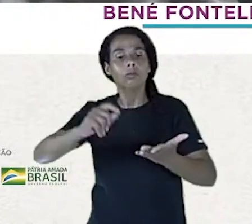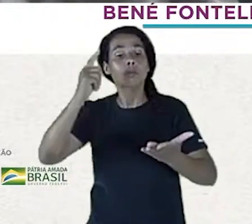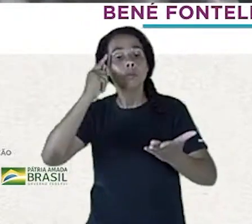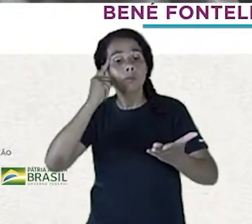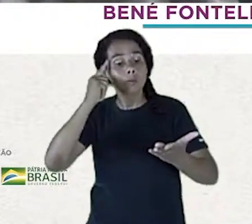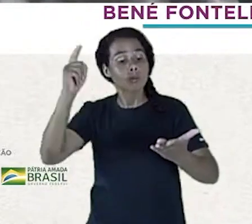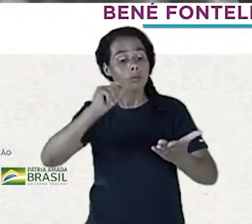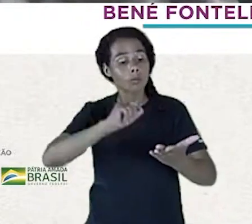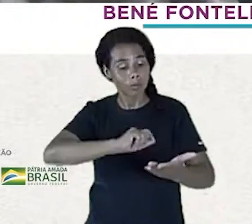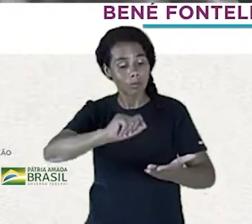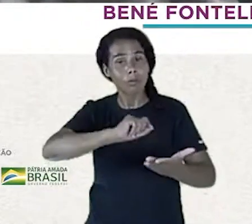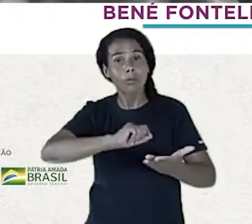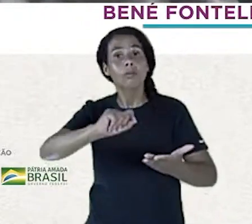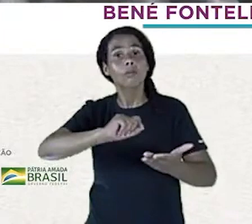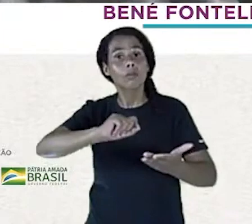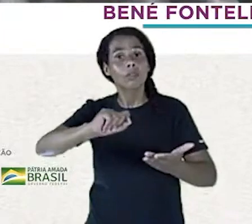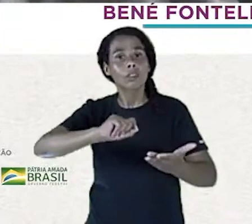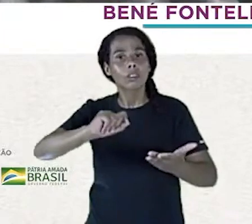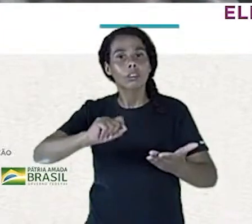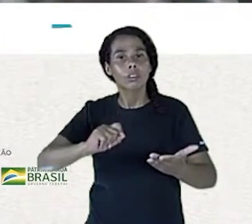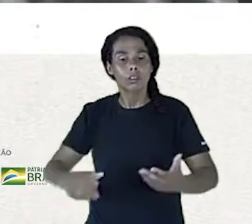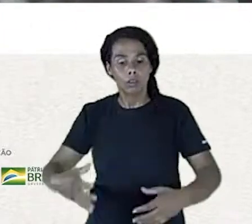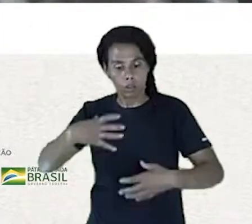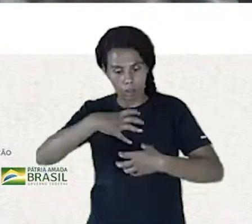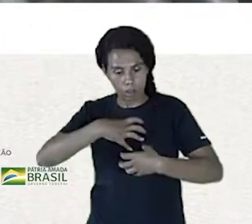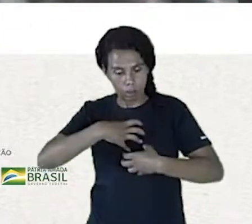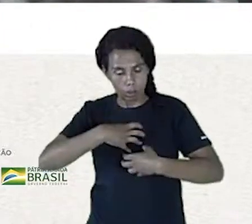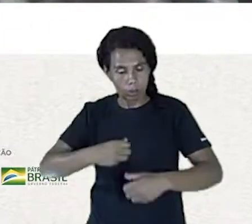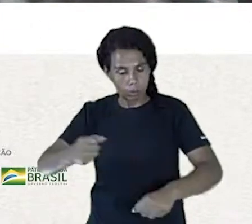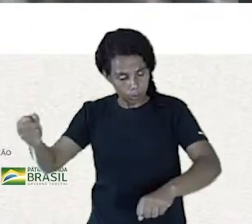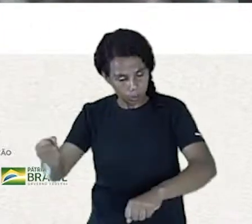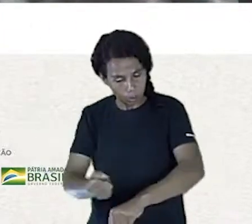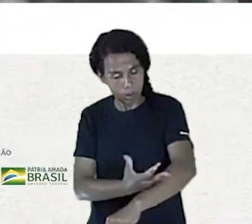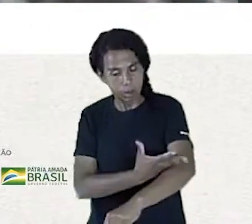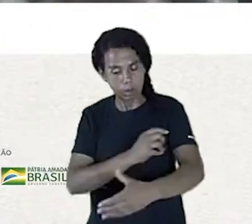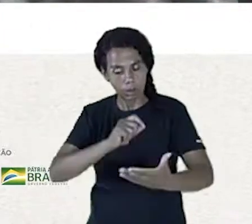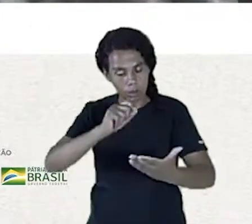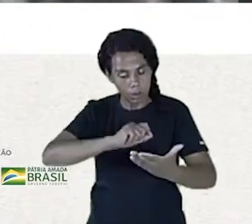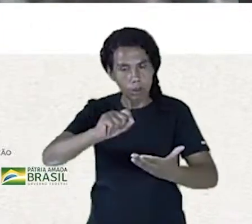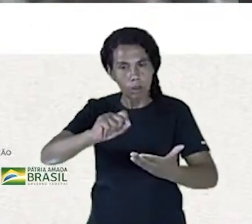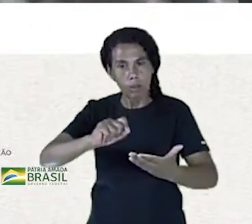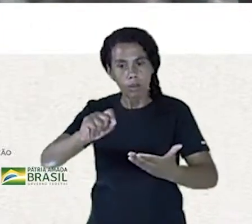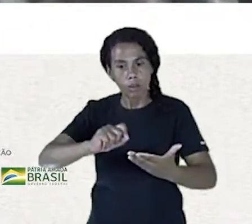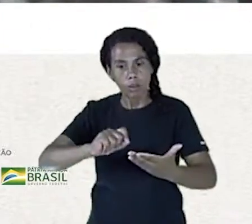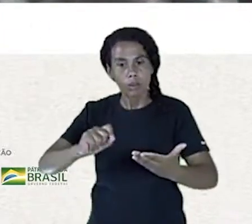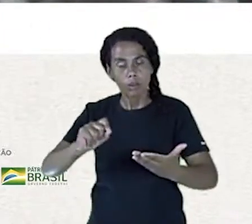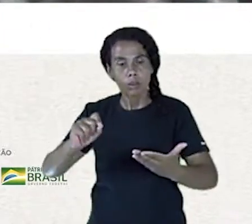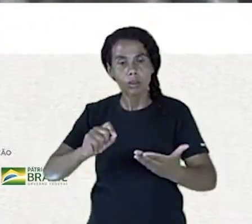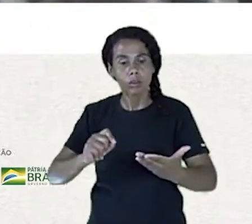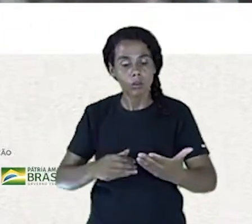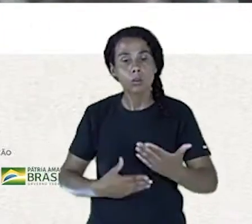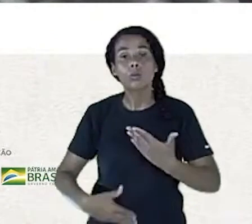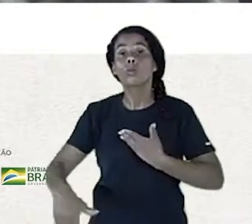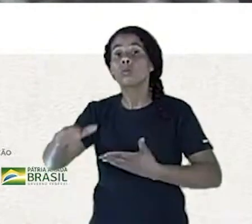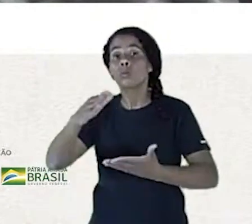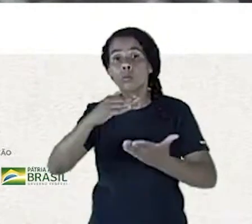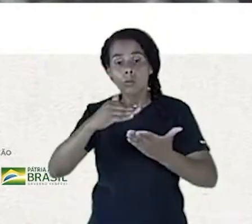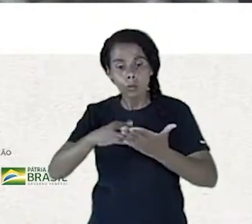a profundidade do sentimento que eu trago no peito agora, ou não, enfim,